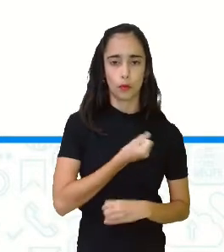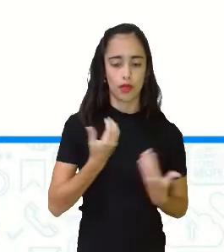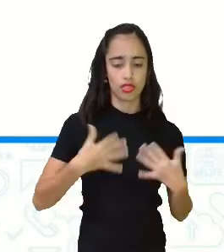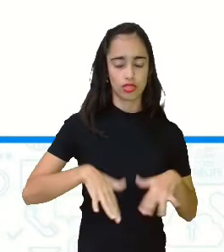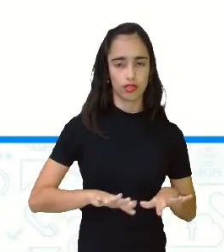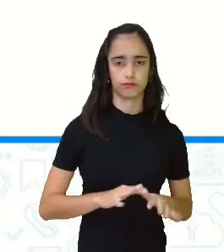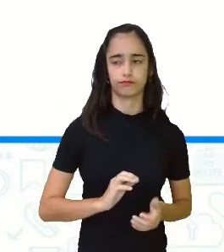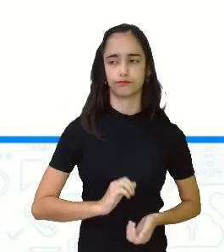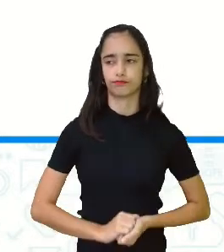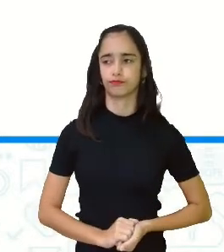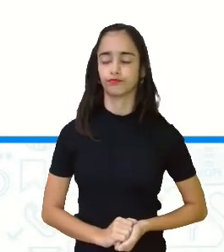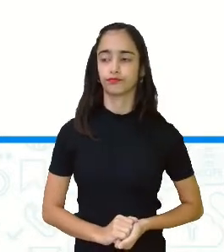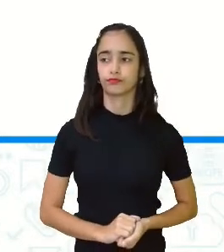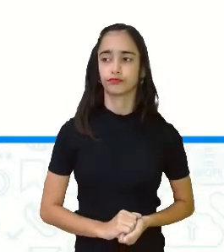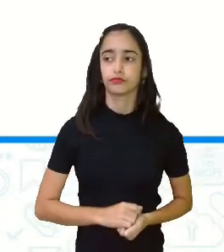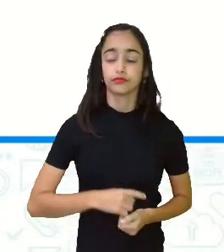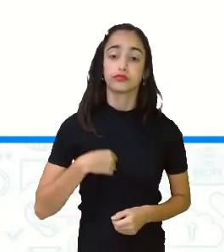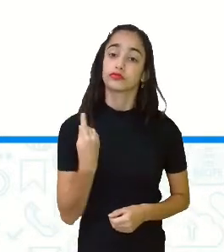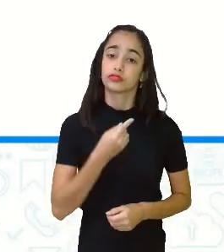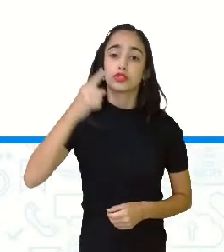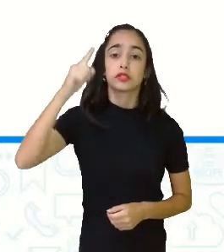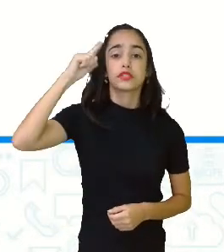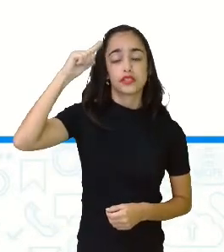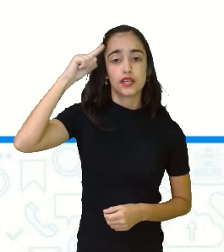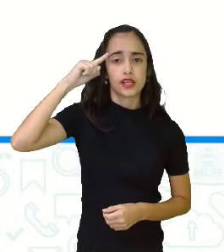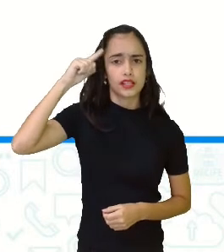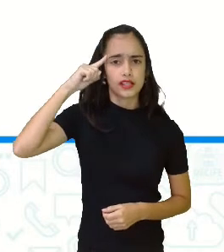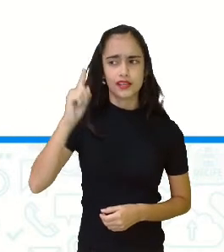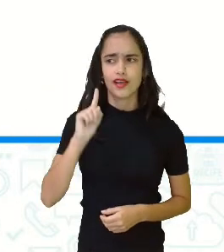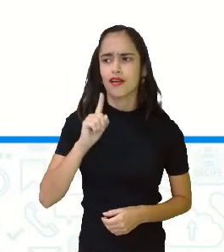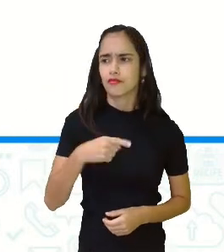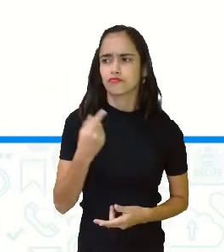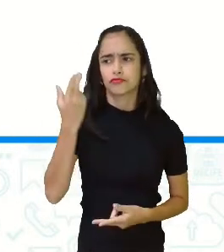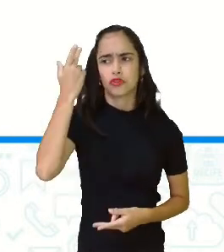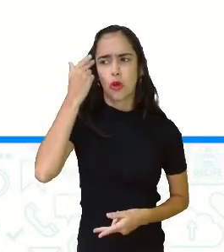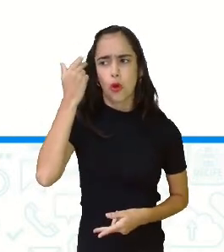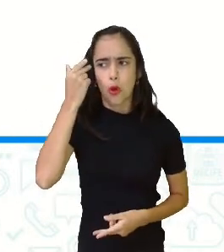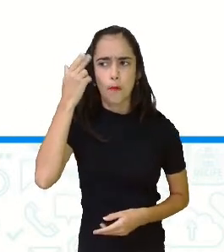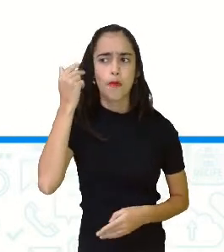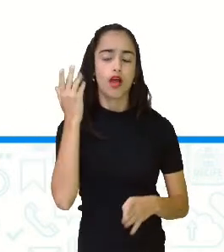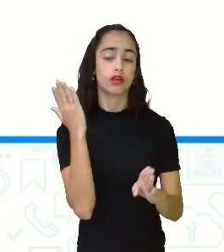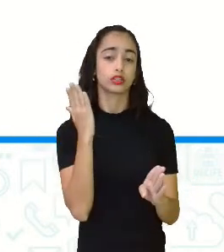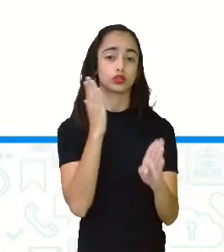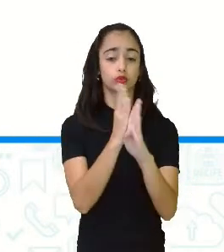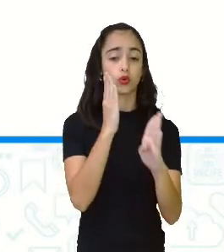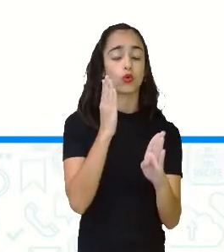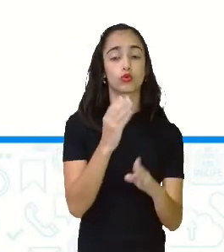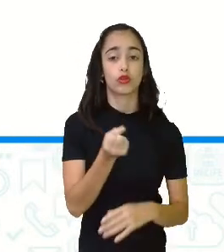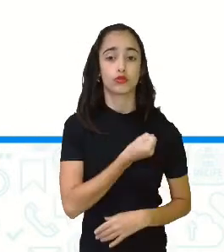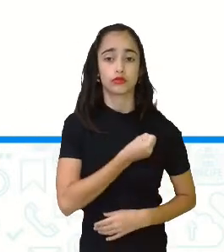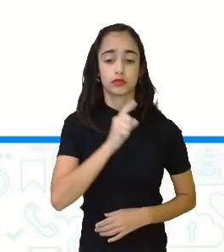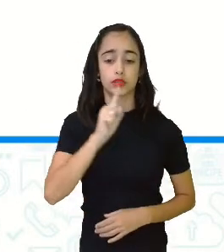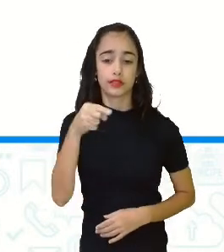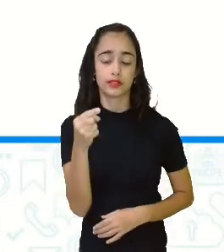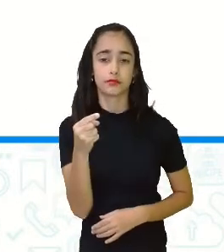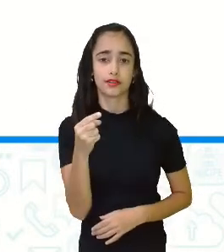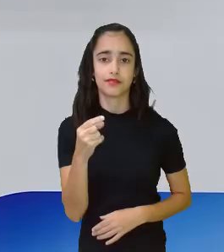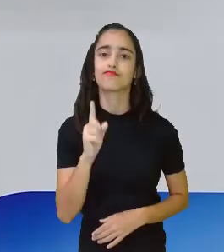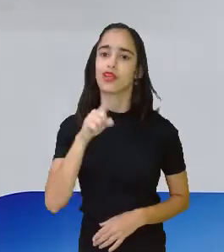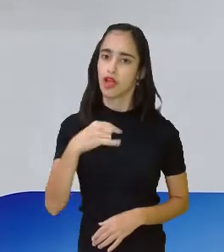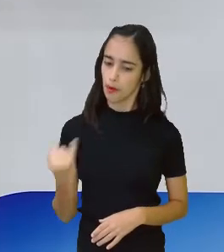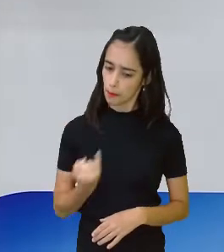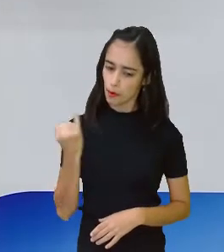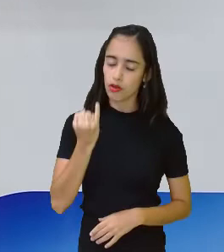encontrar números decimais em diversas situações. Isso é importantíssimo, né? Para vocês entenderem onde esses números